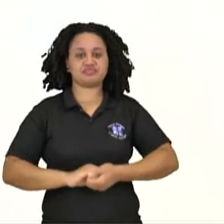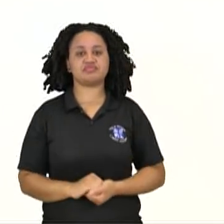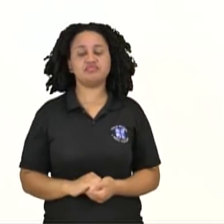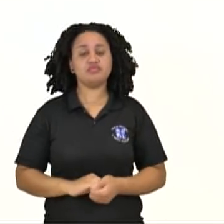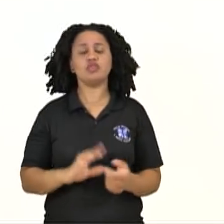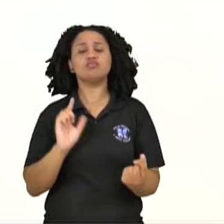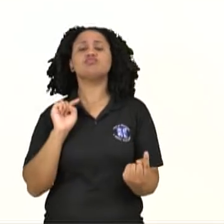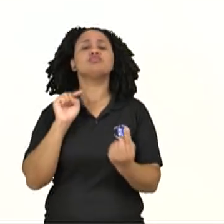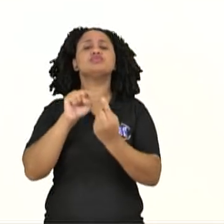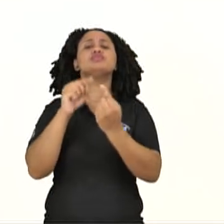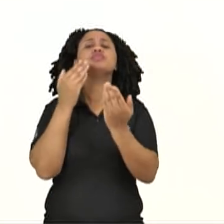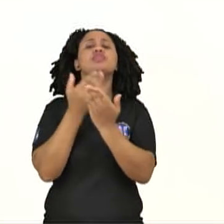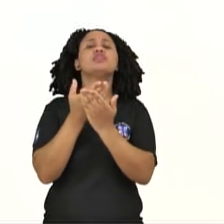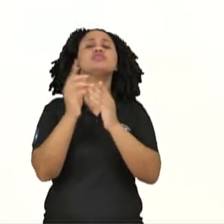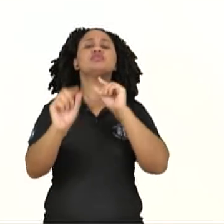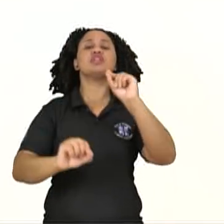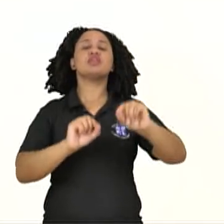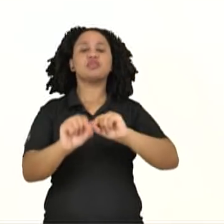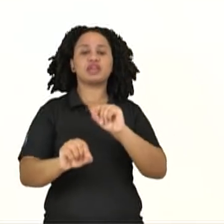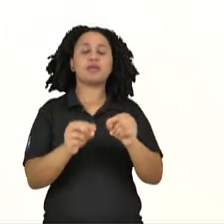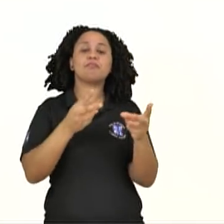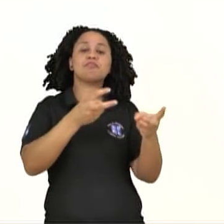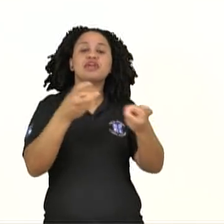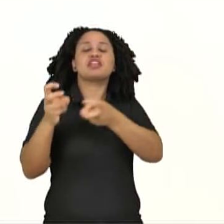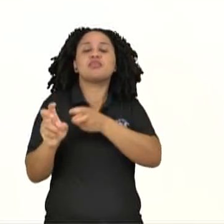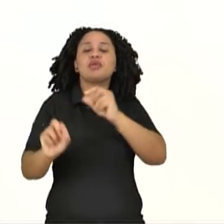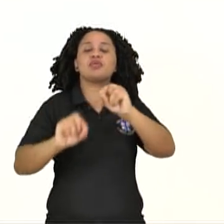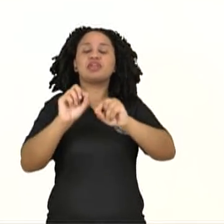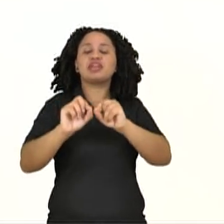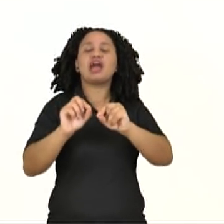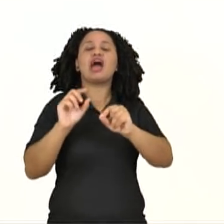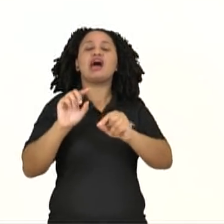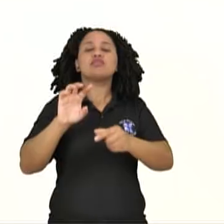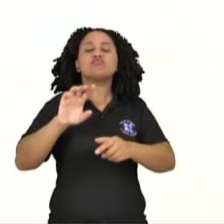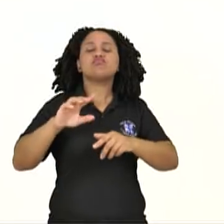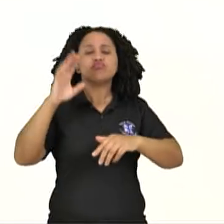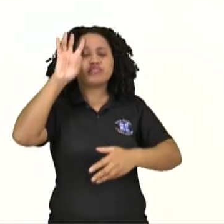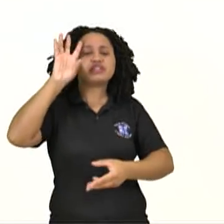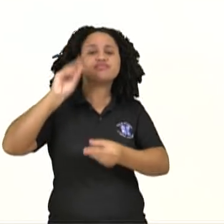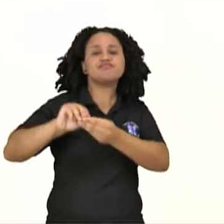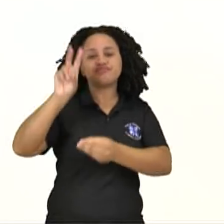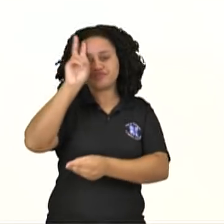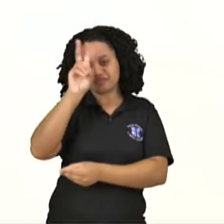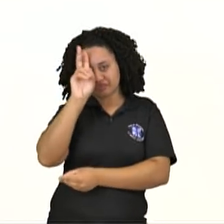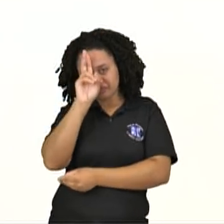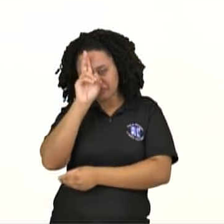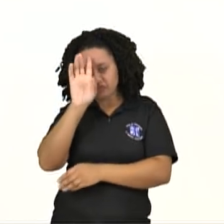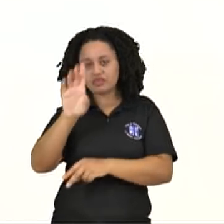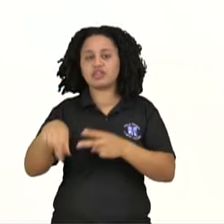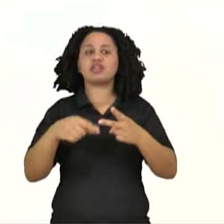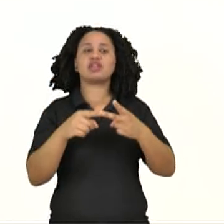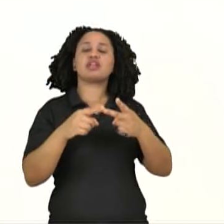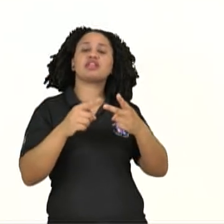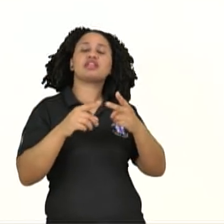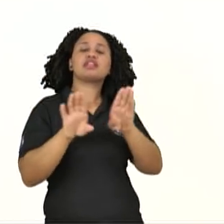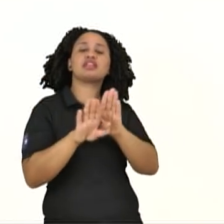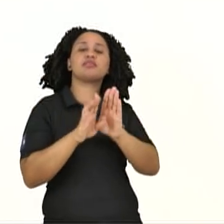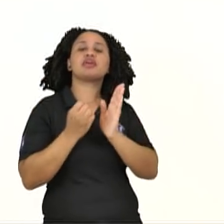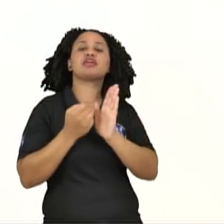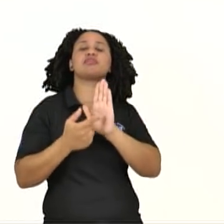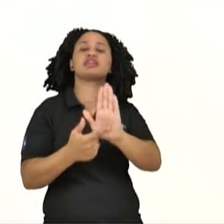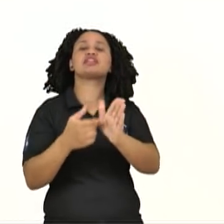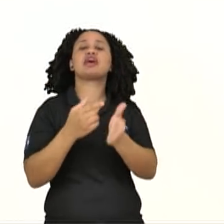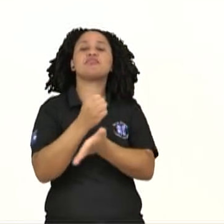da aula: reconhecer como que se dá a produção do conhecimento histórico, apresentar as noções básicas de produção histórica e finalizamos